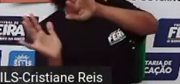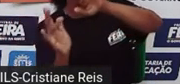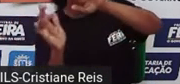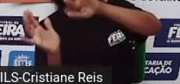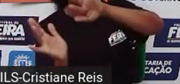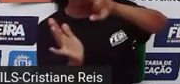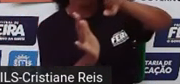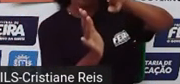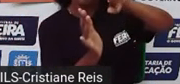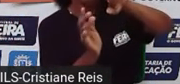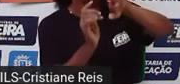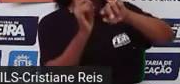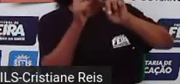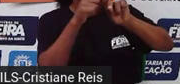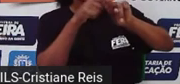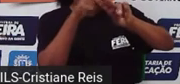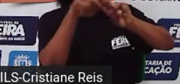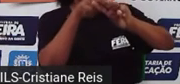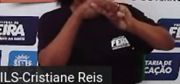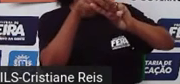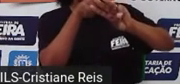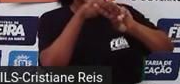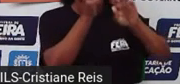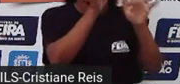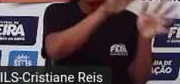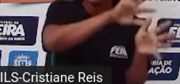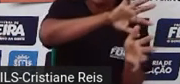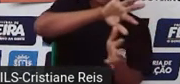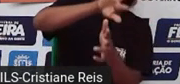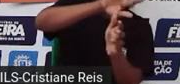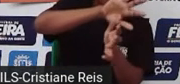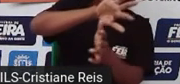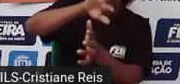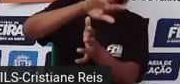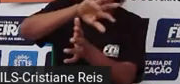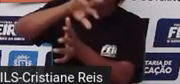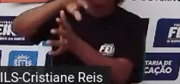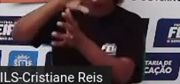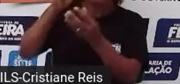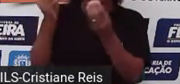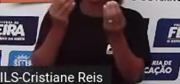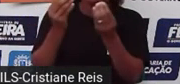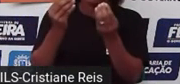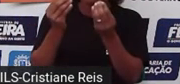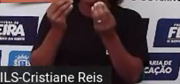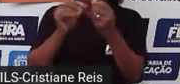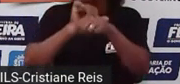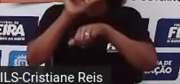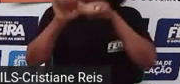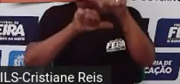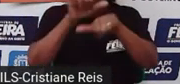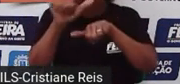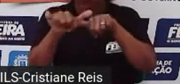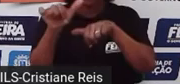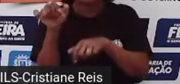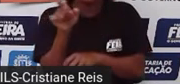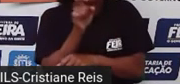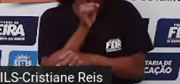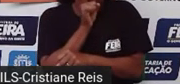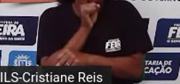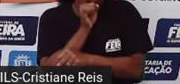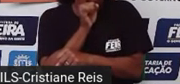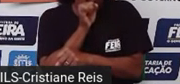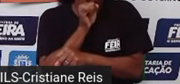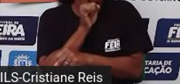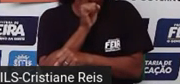dependendo da estação do ano então agora nós estamos falando do inverno aí também mudou agora abaixa a pressão